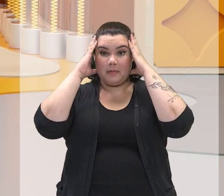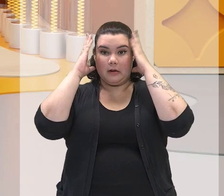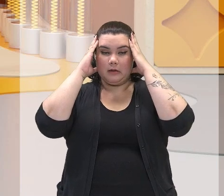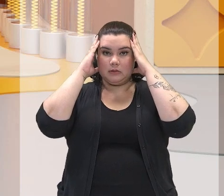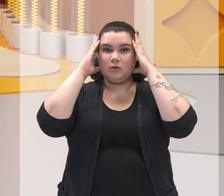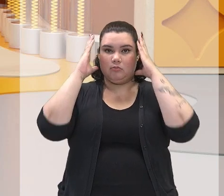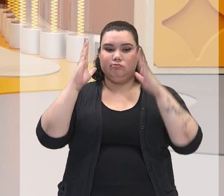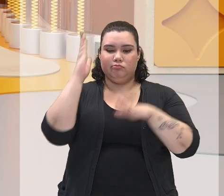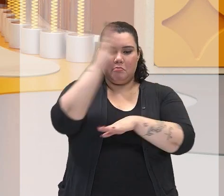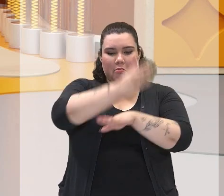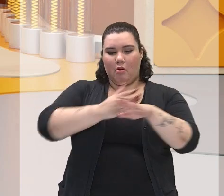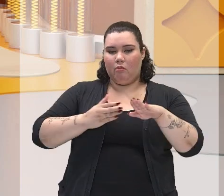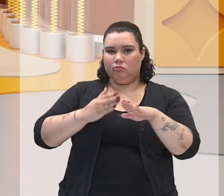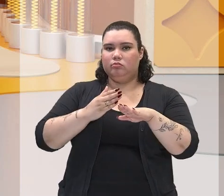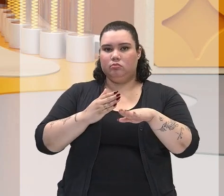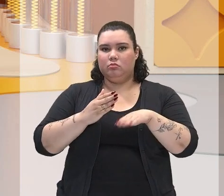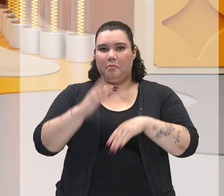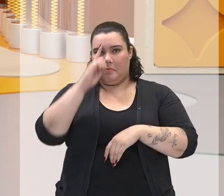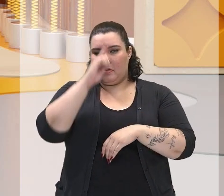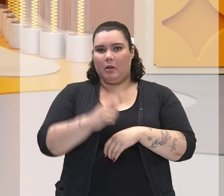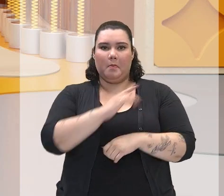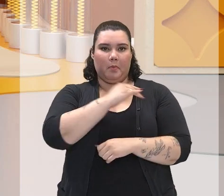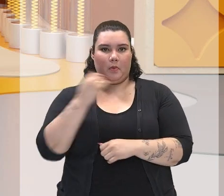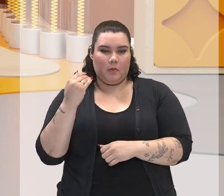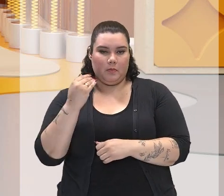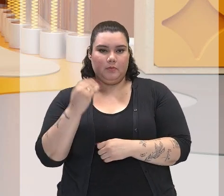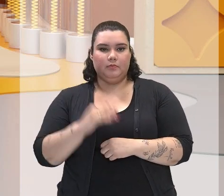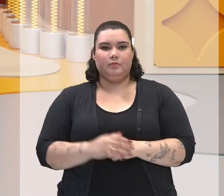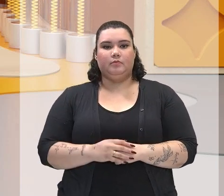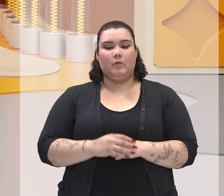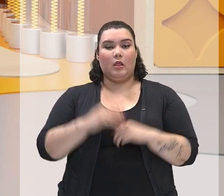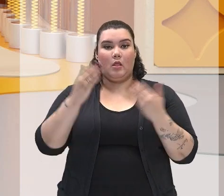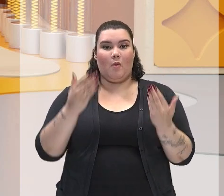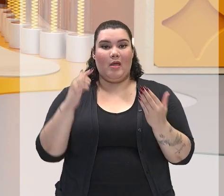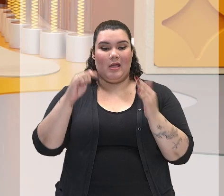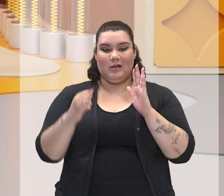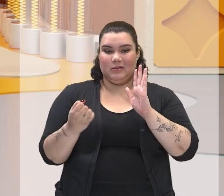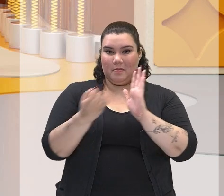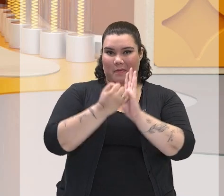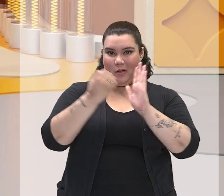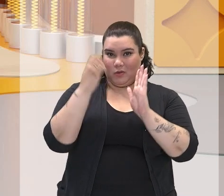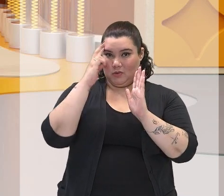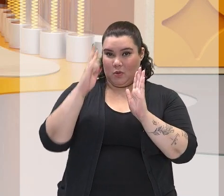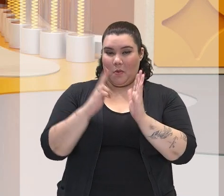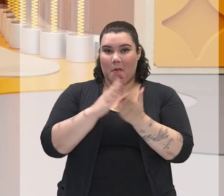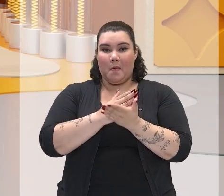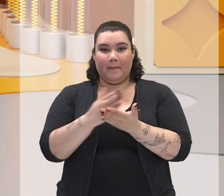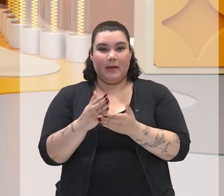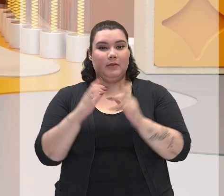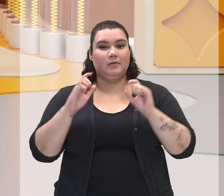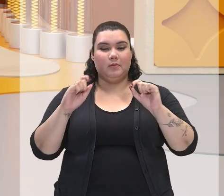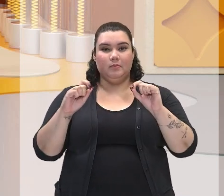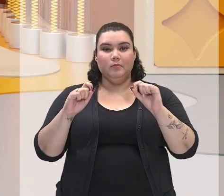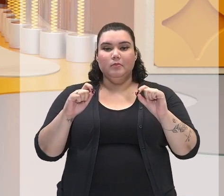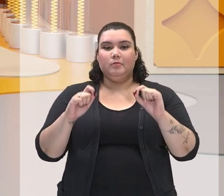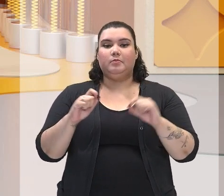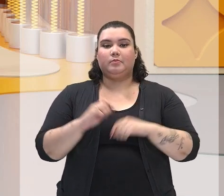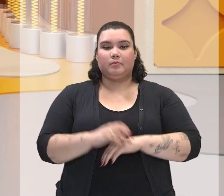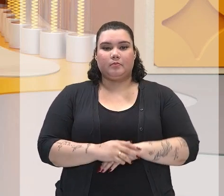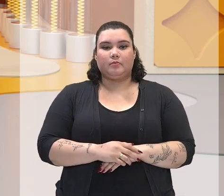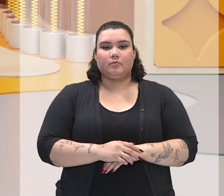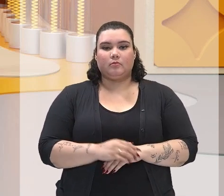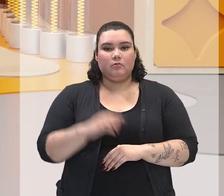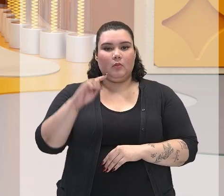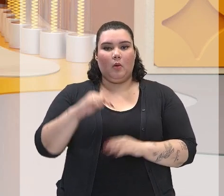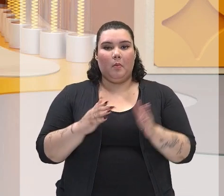Morreu. E isso vai ser o marco que vai inaugurar um outro momento dentro desse marco da convenção que vai